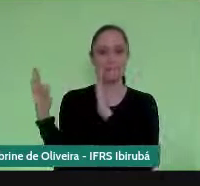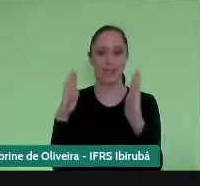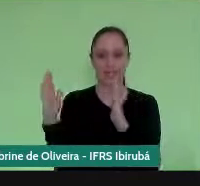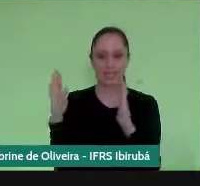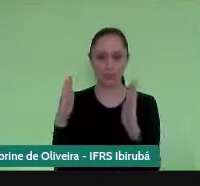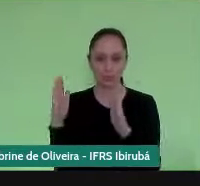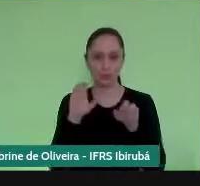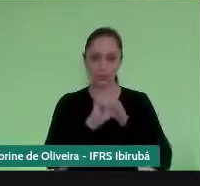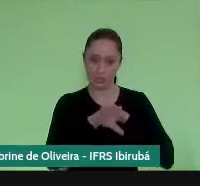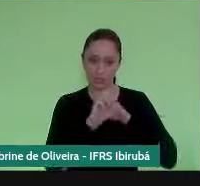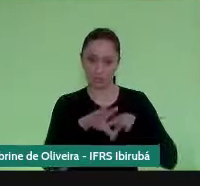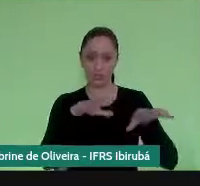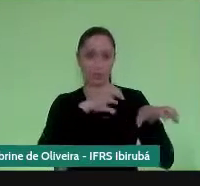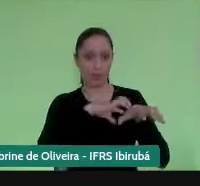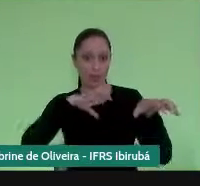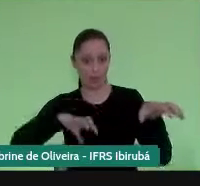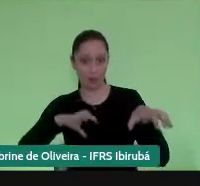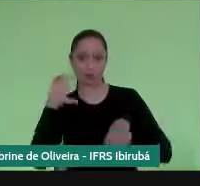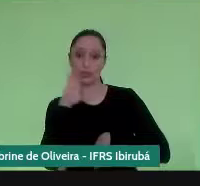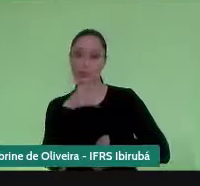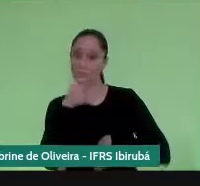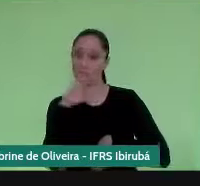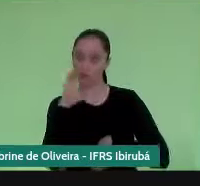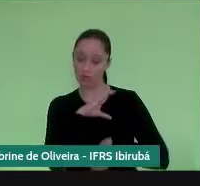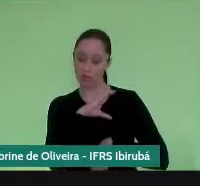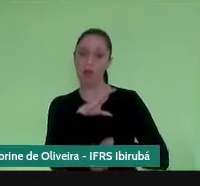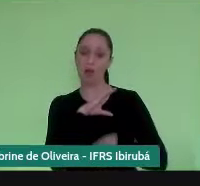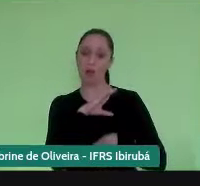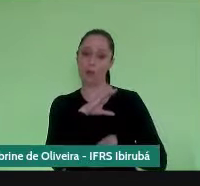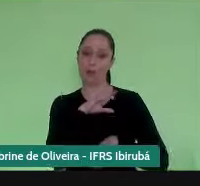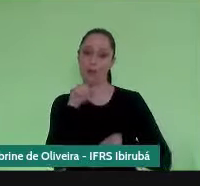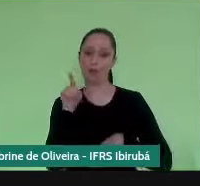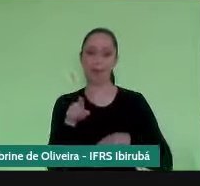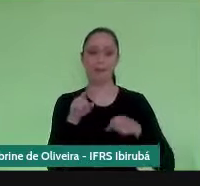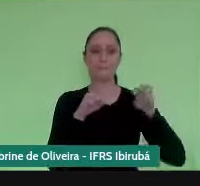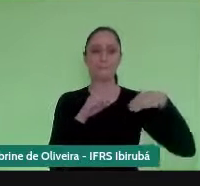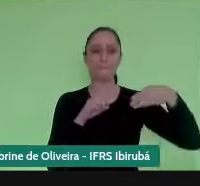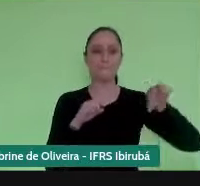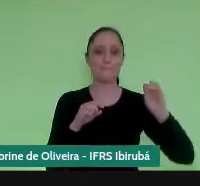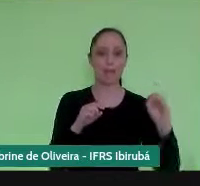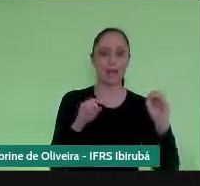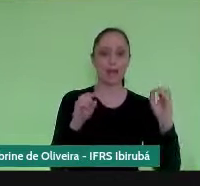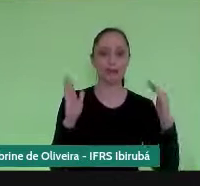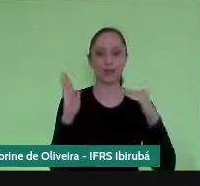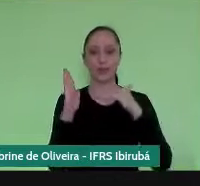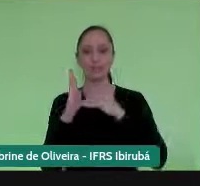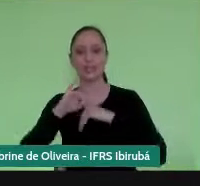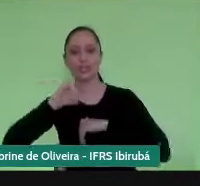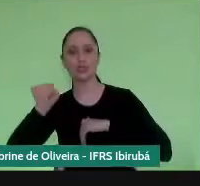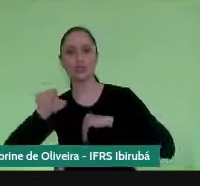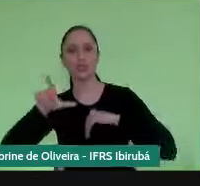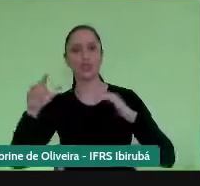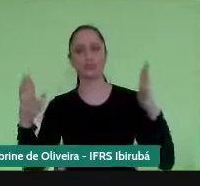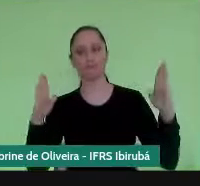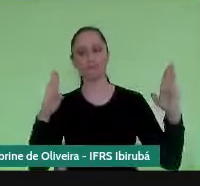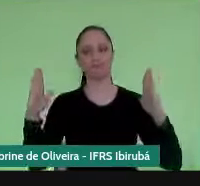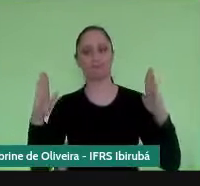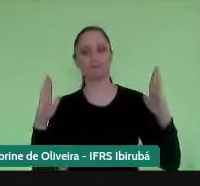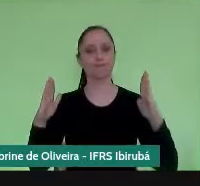ensino remoto emergencial, ele ocorreu ali de março a julho de 2020 para